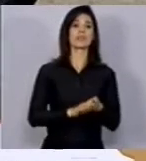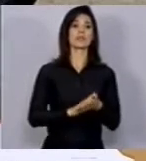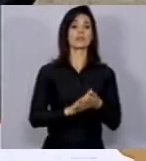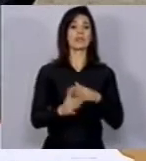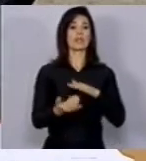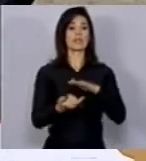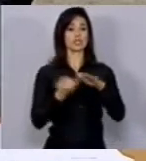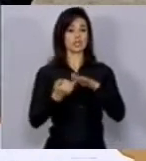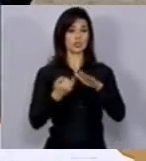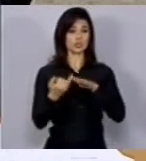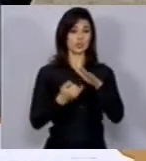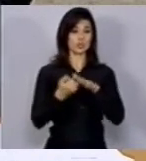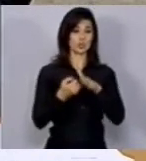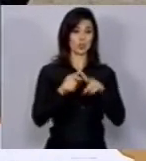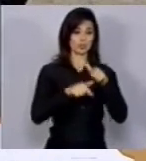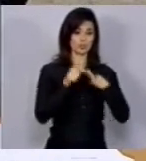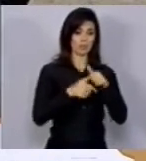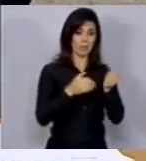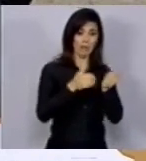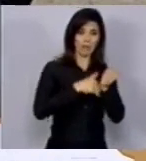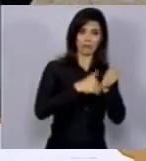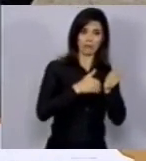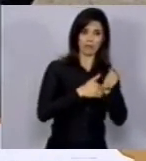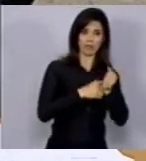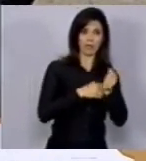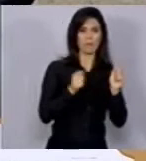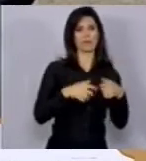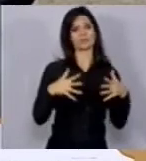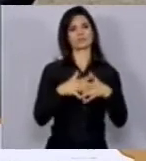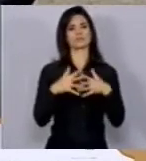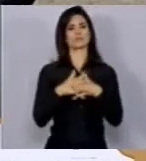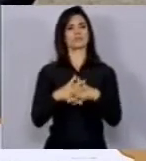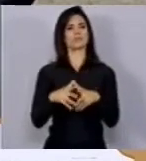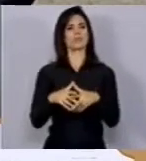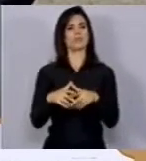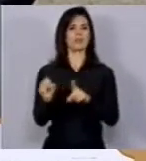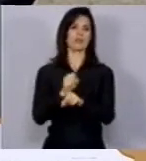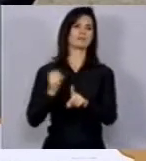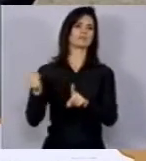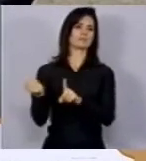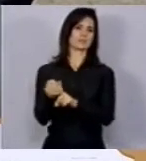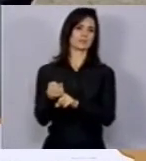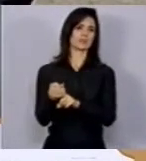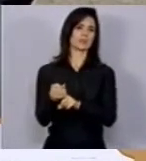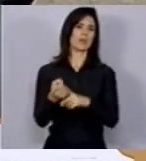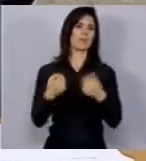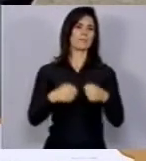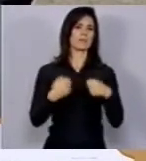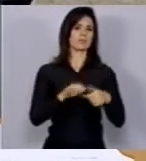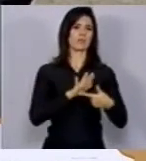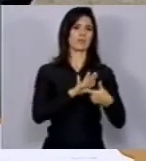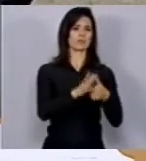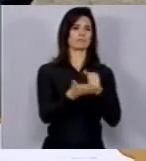do seu papel. A crise é pedagógica e impõe reafirmação de princípios